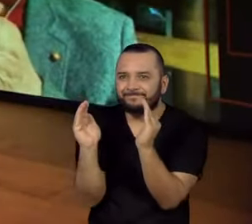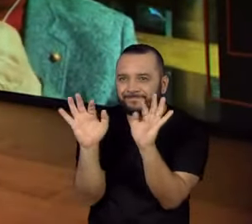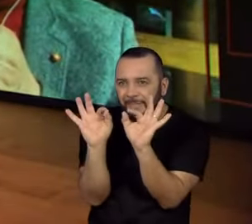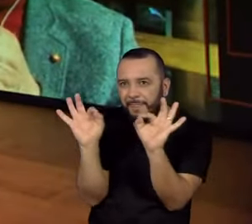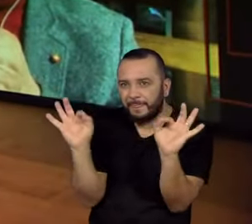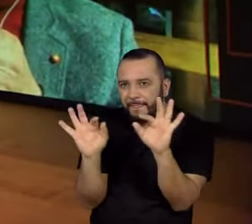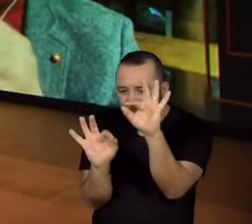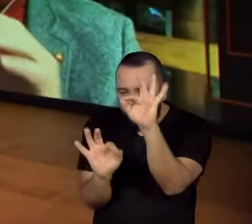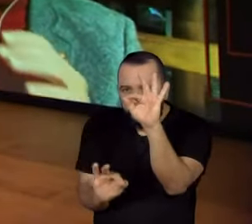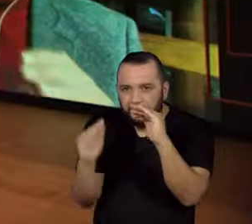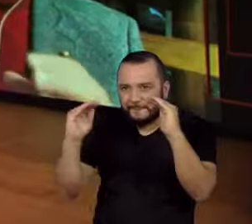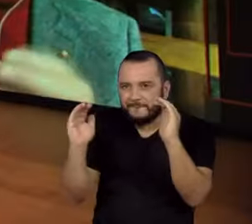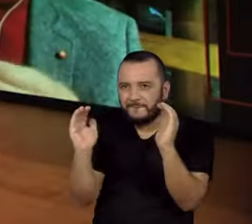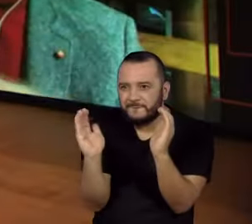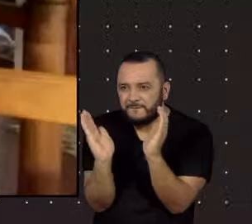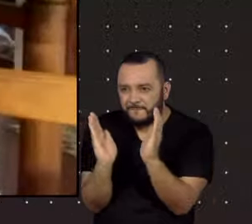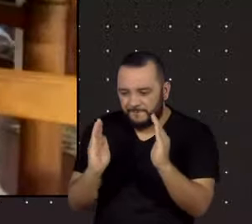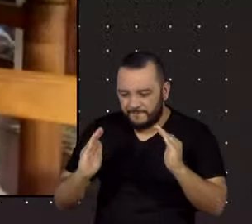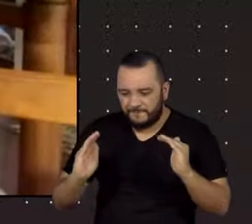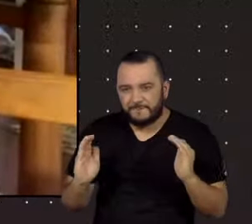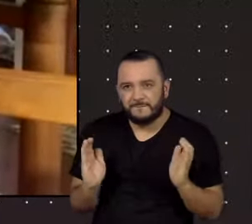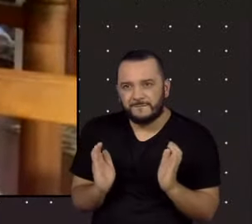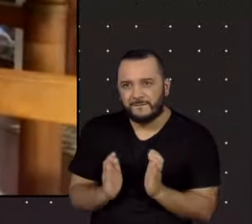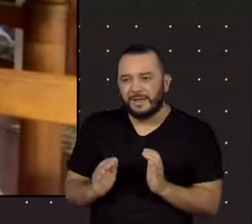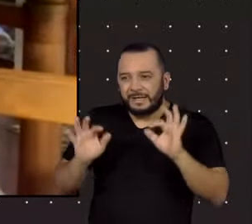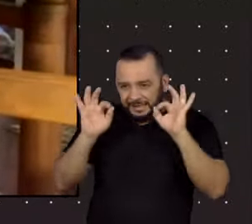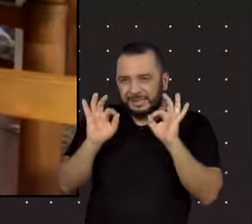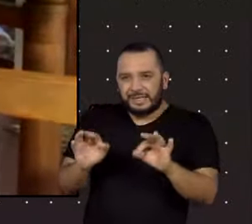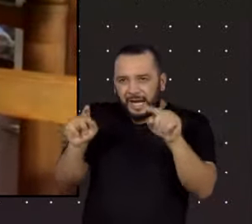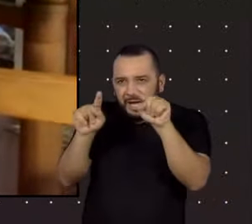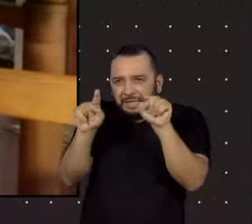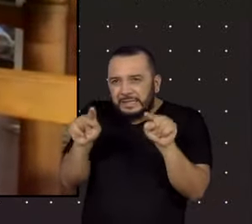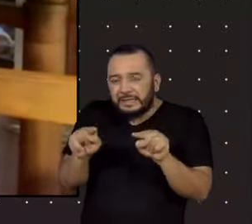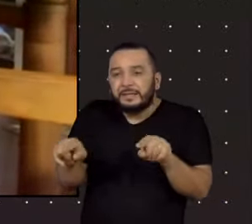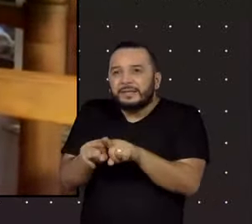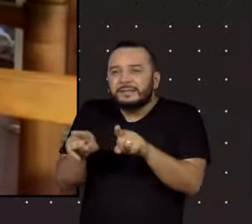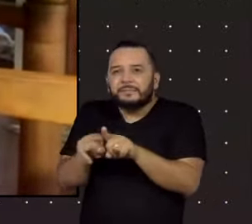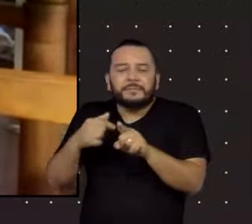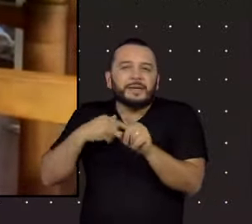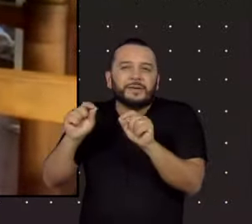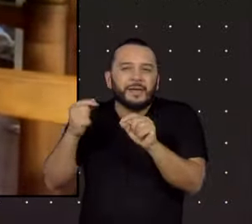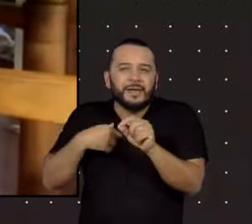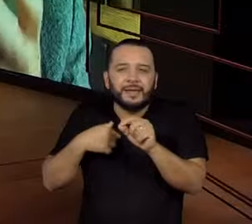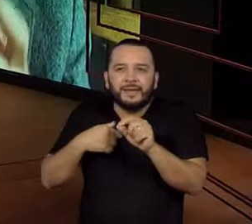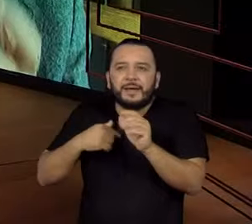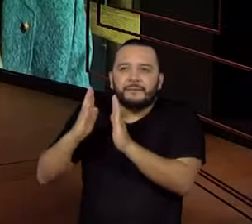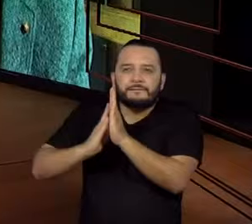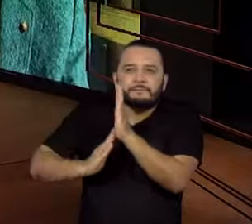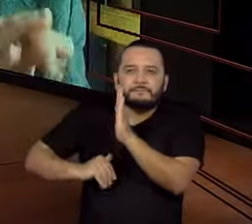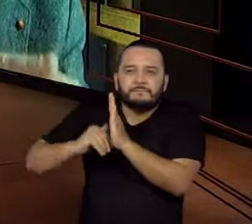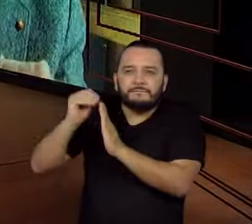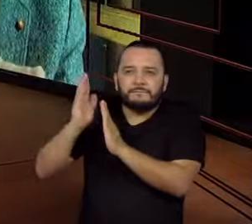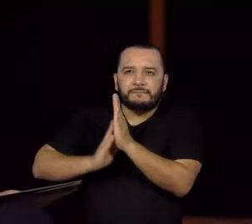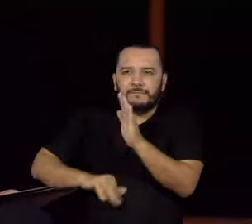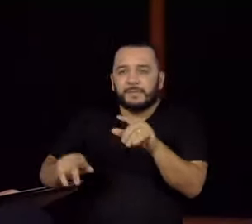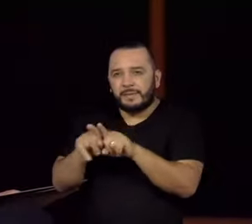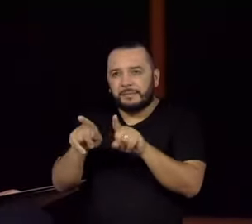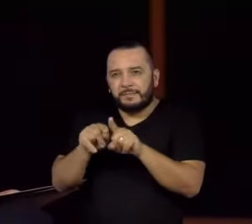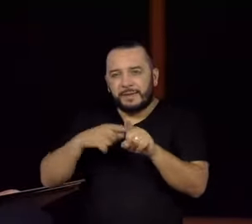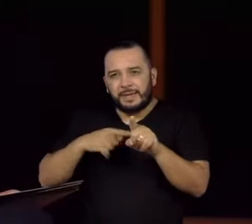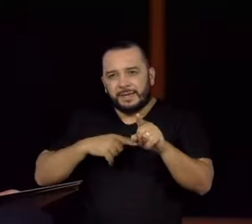o verniz, né? A posição da alma, que é um aparelhinho que segura a caixa do violino para ela não